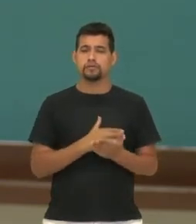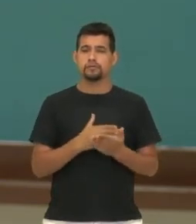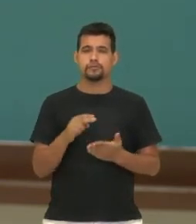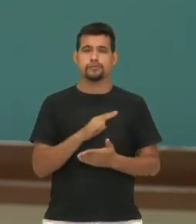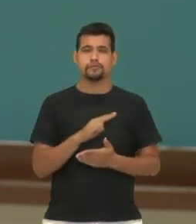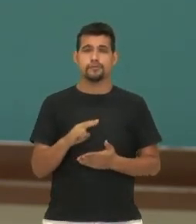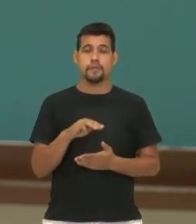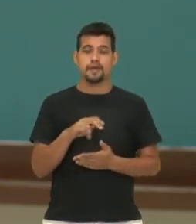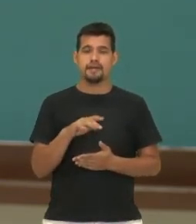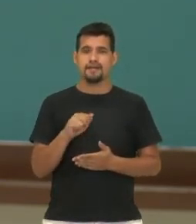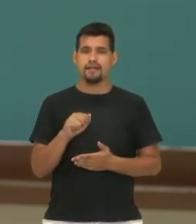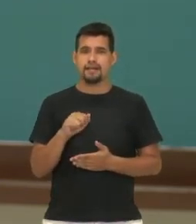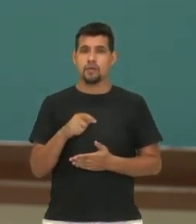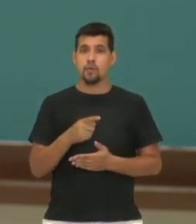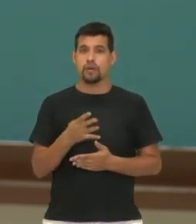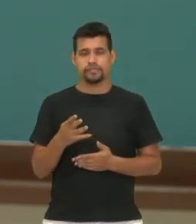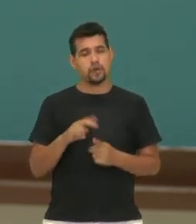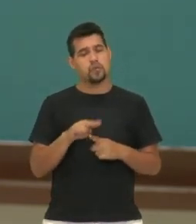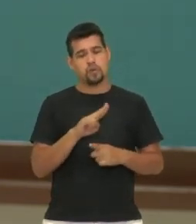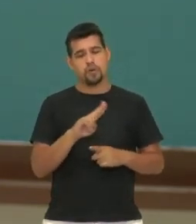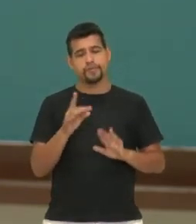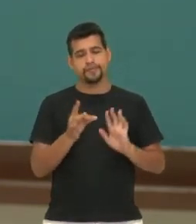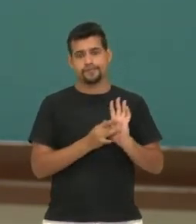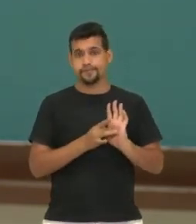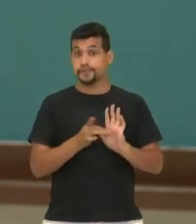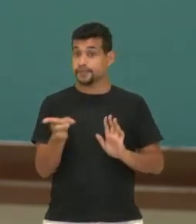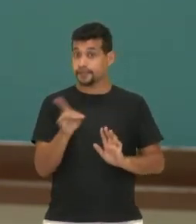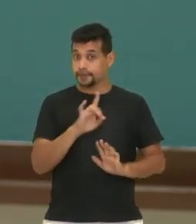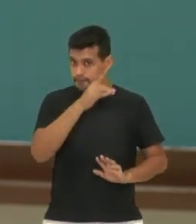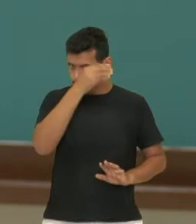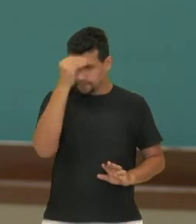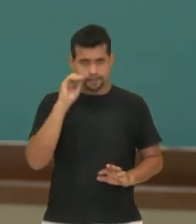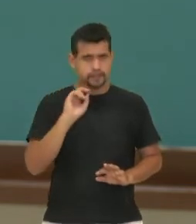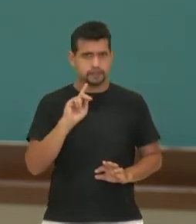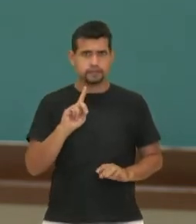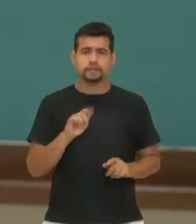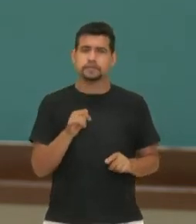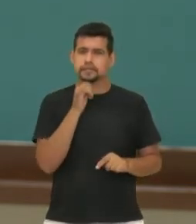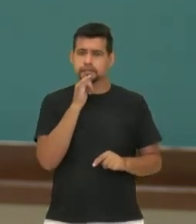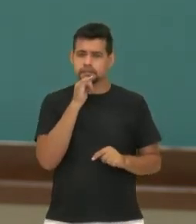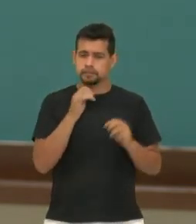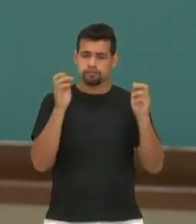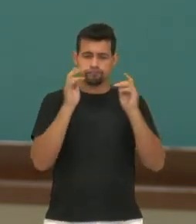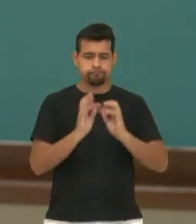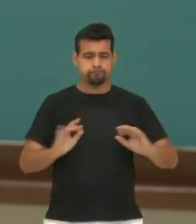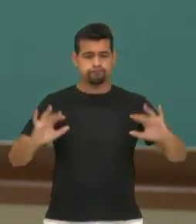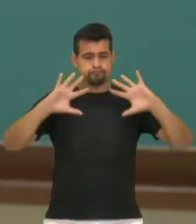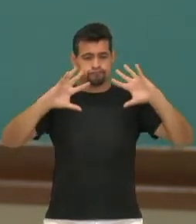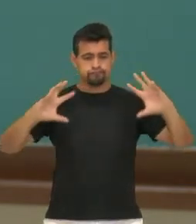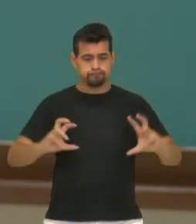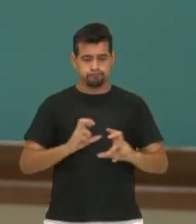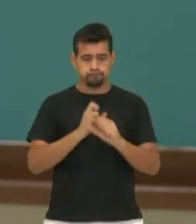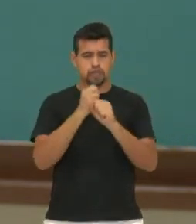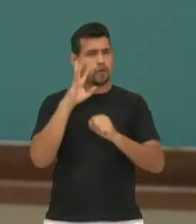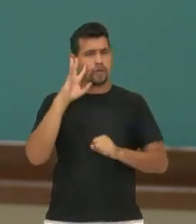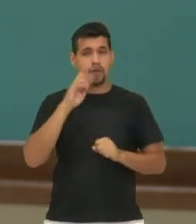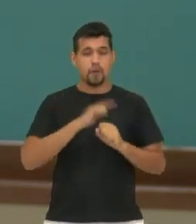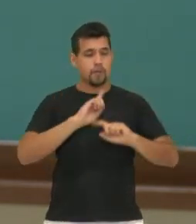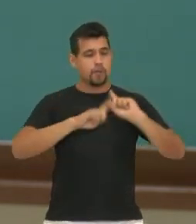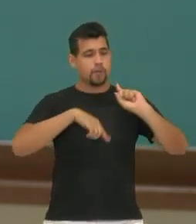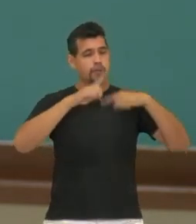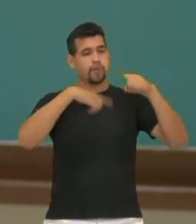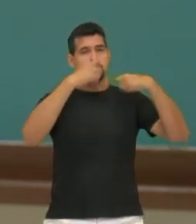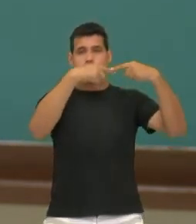nome mecânica quântica, por isso o nome. Não esqueça, a emissão e absorção ocorre aos saltos,